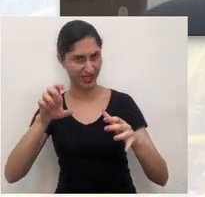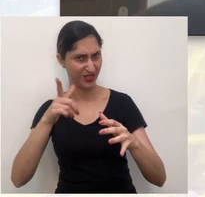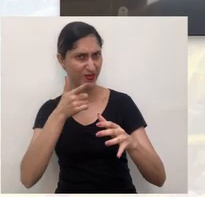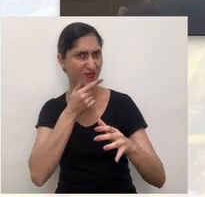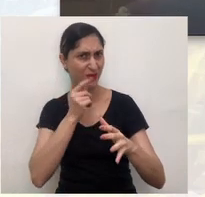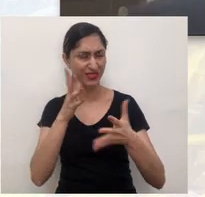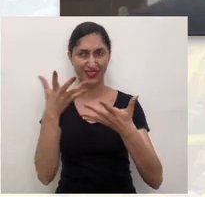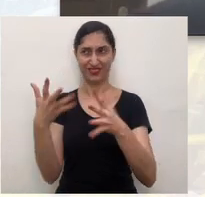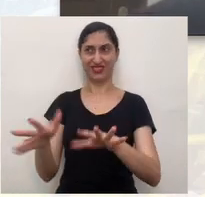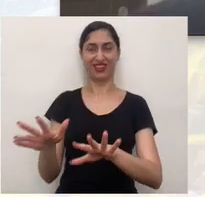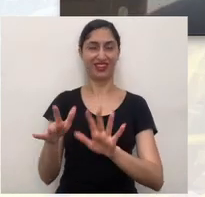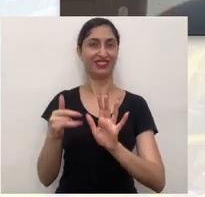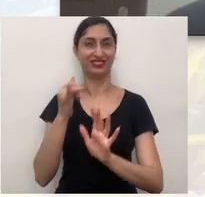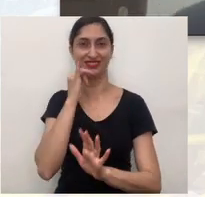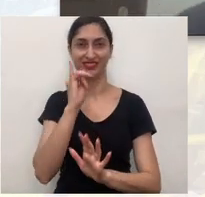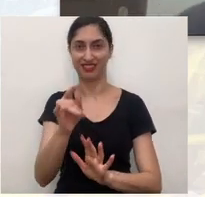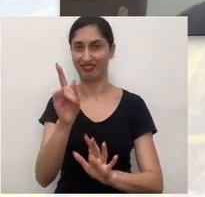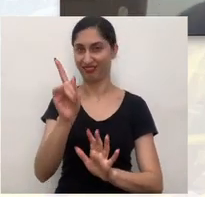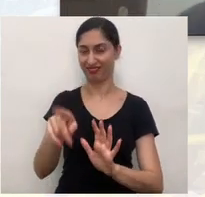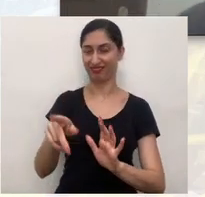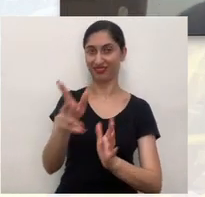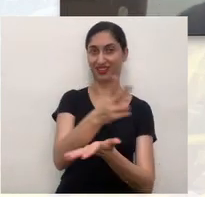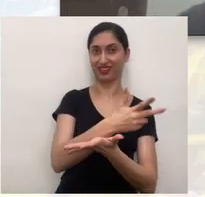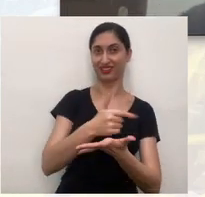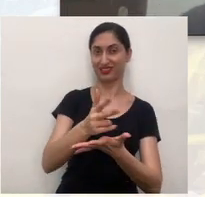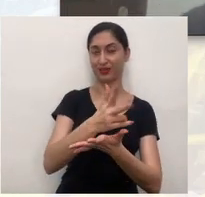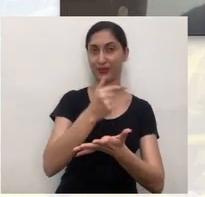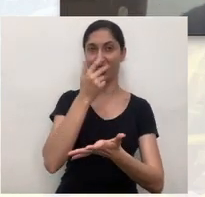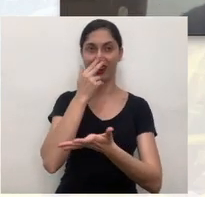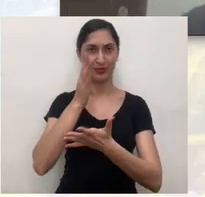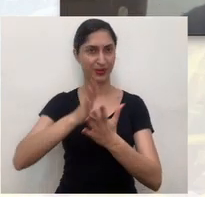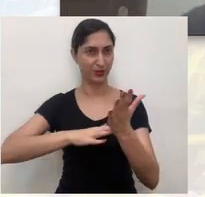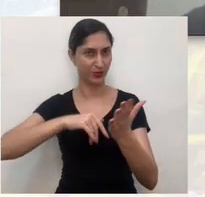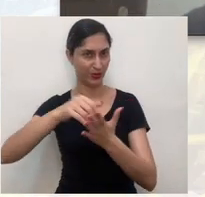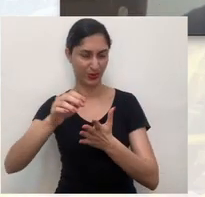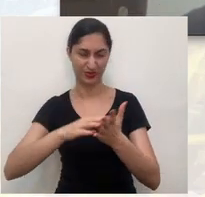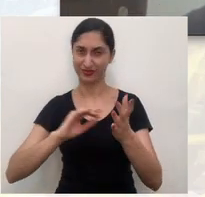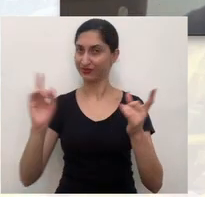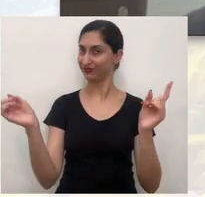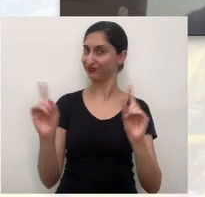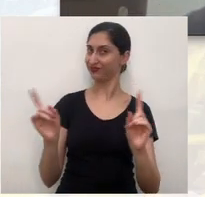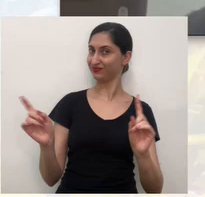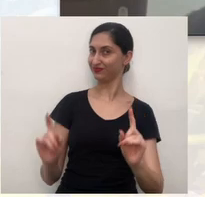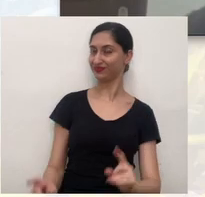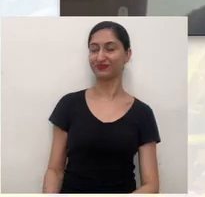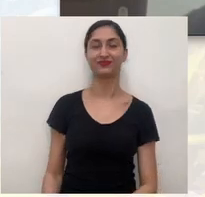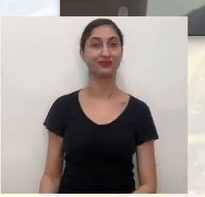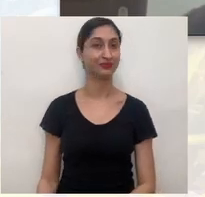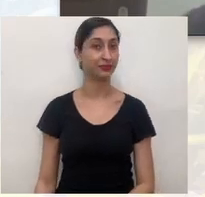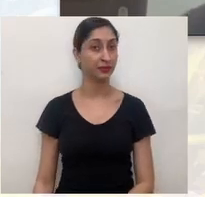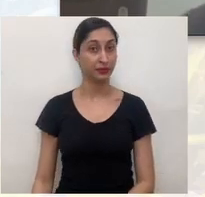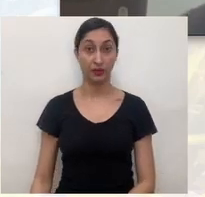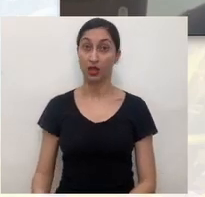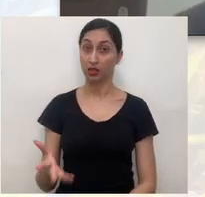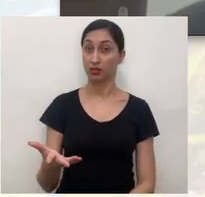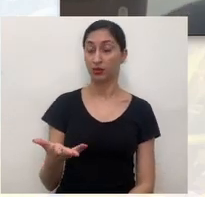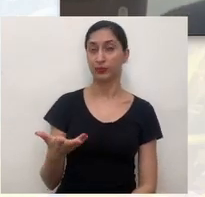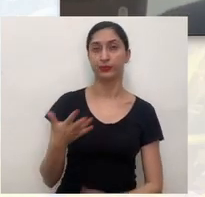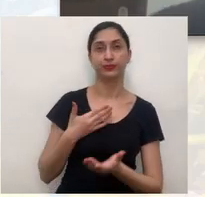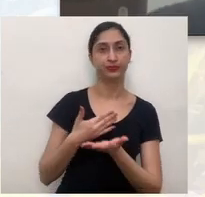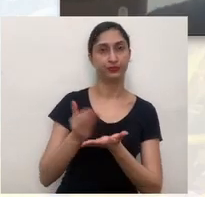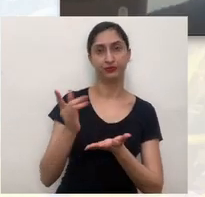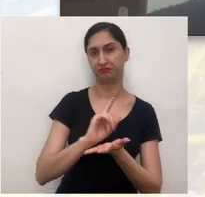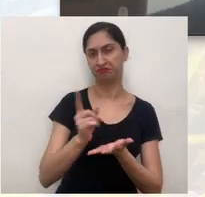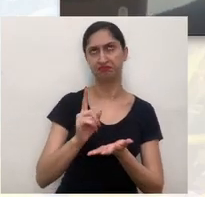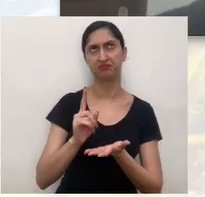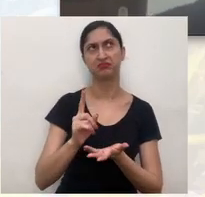dele como uma pintura, assim, de jardins? Sim, ele tinha. No começo, nem tanto. Há